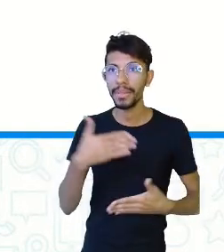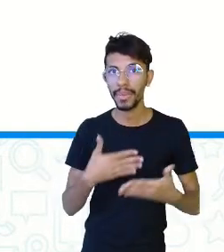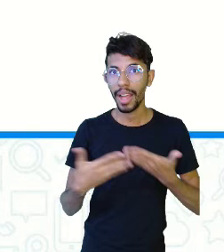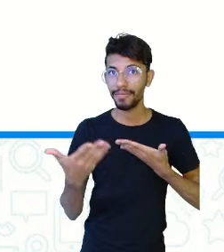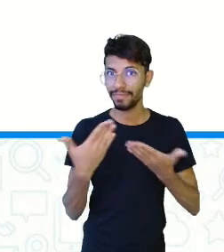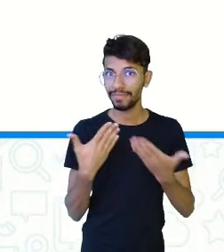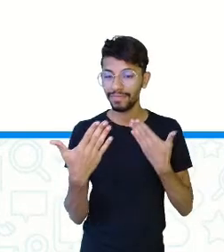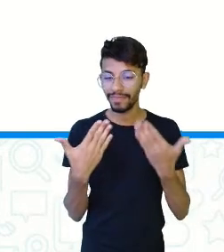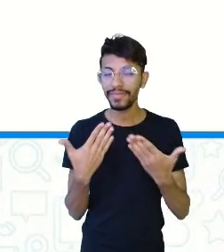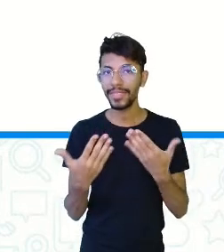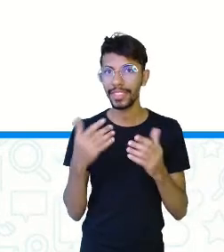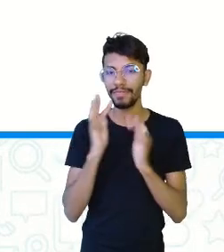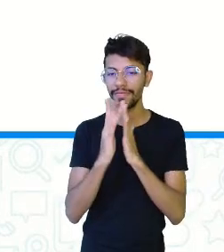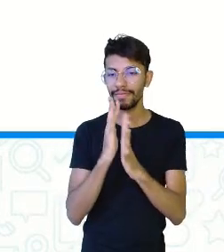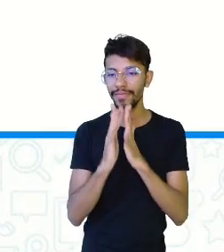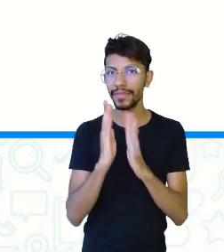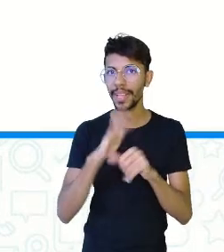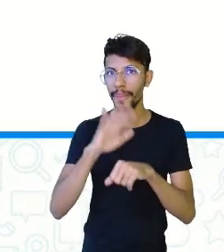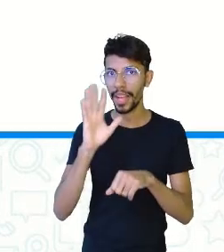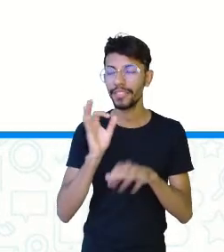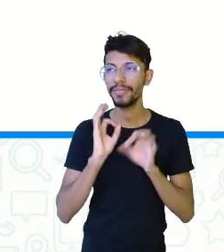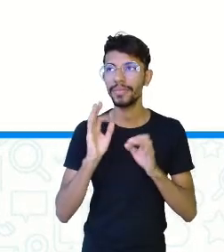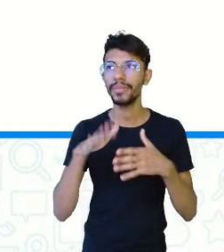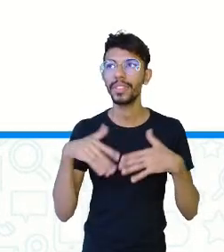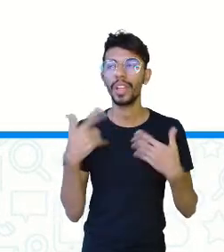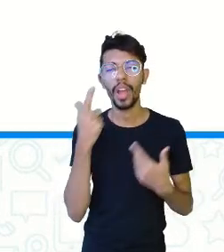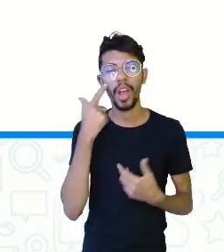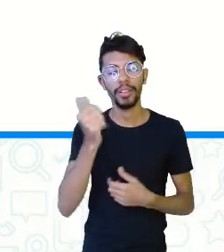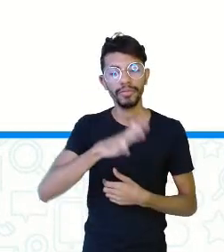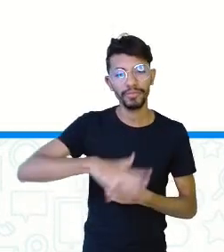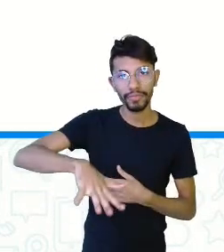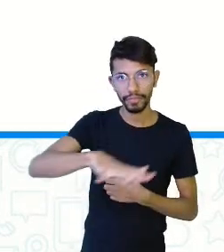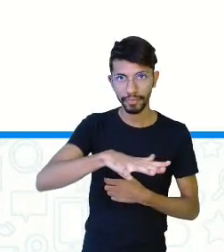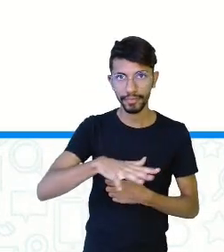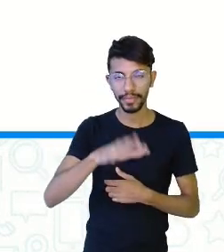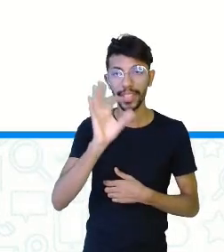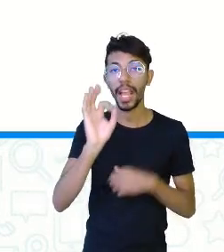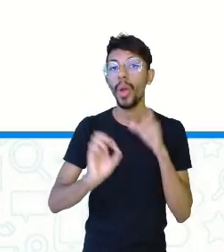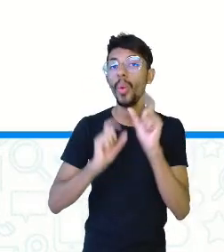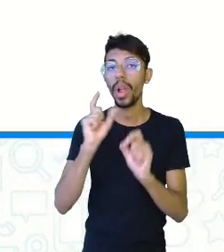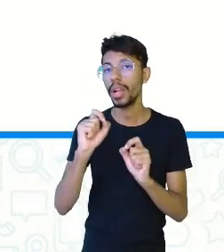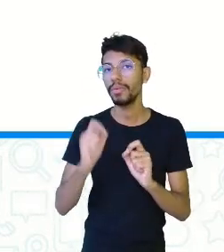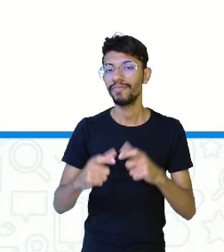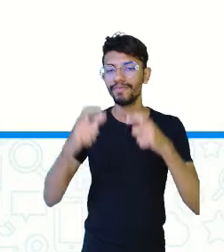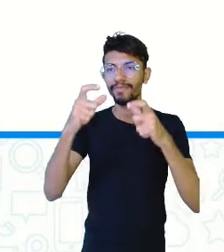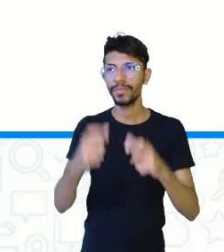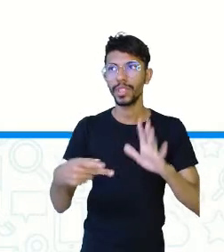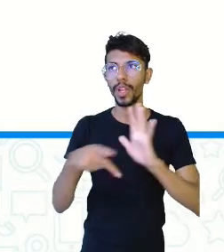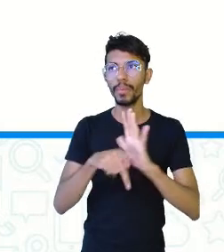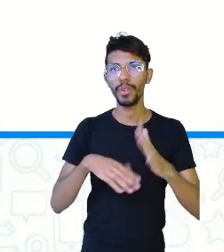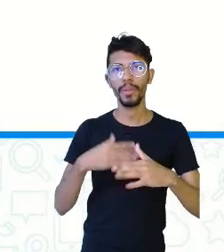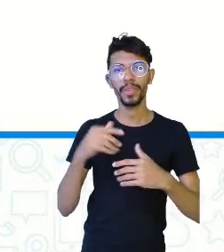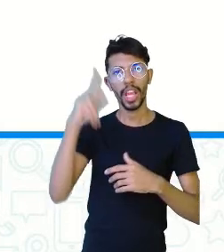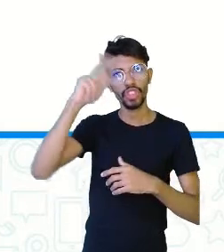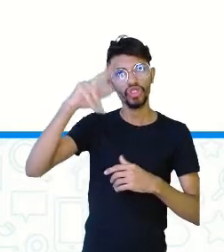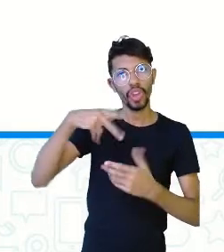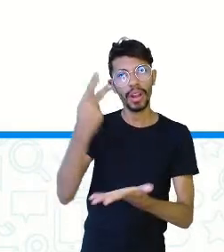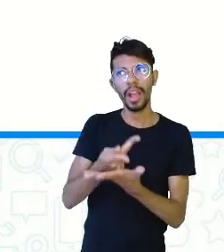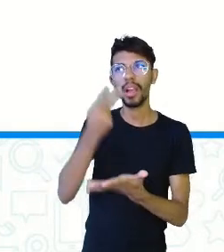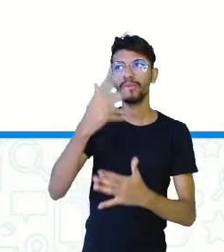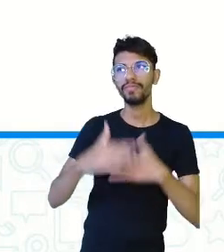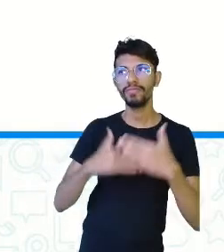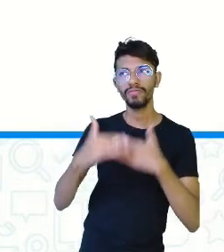mais dinâmica. Então vamos lá. Espaço delimitado é o local em que se desenvolve a história,